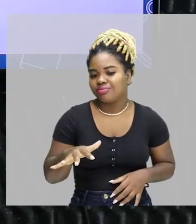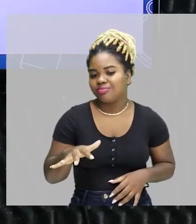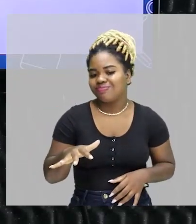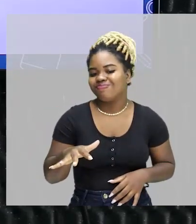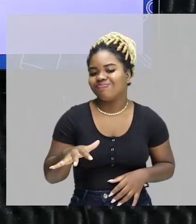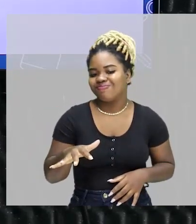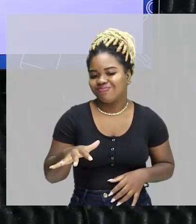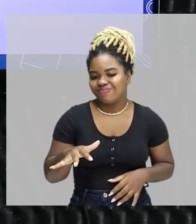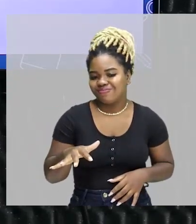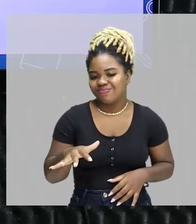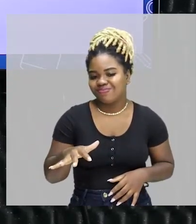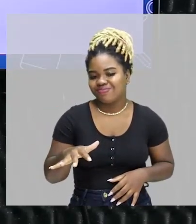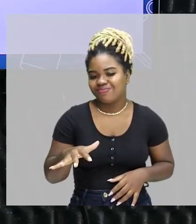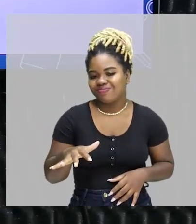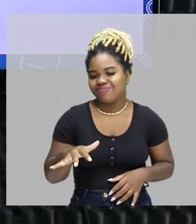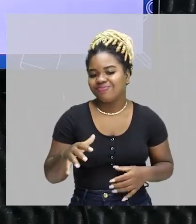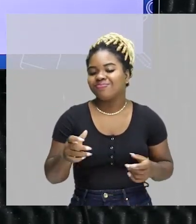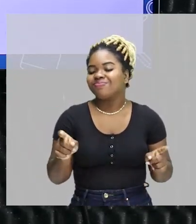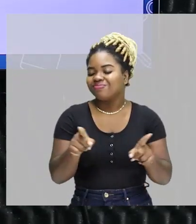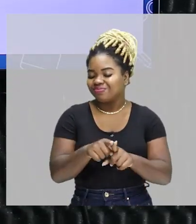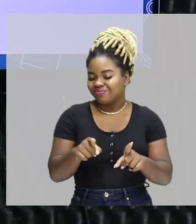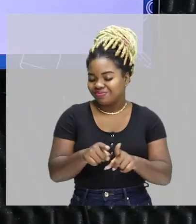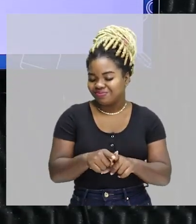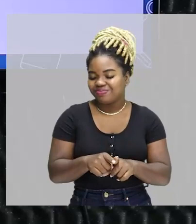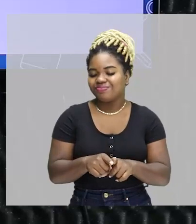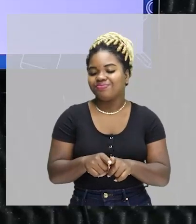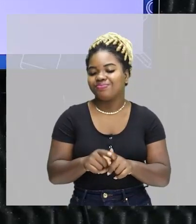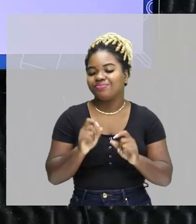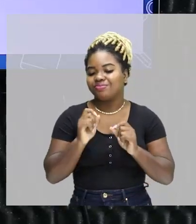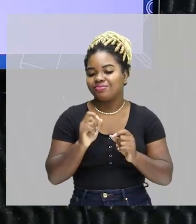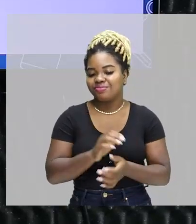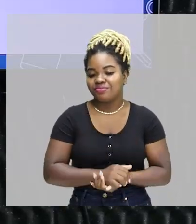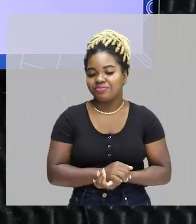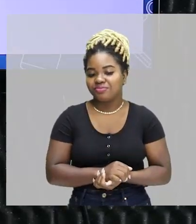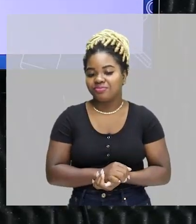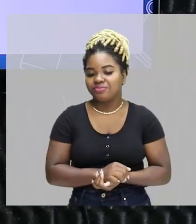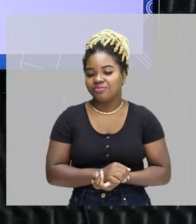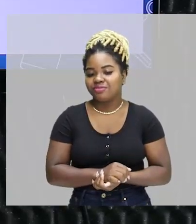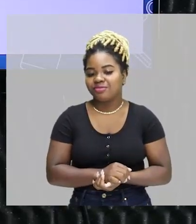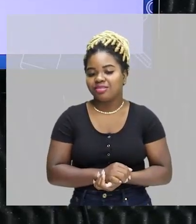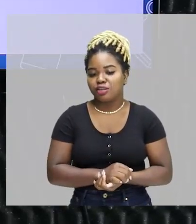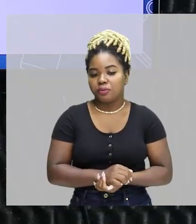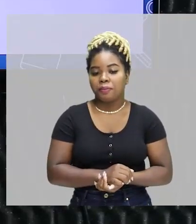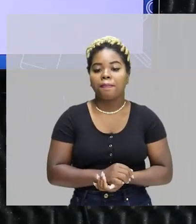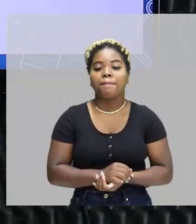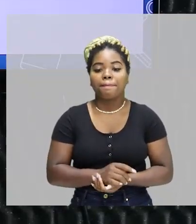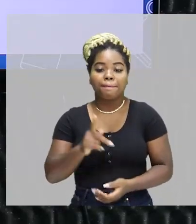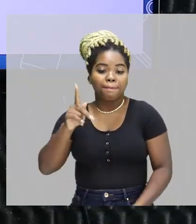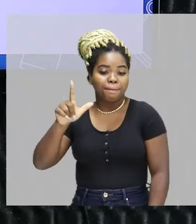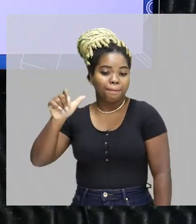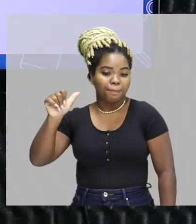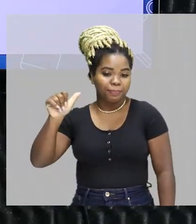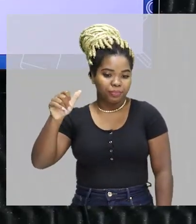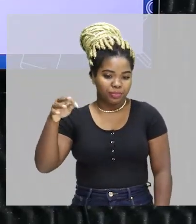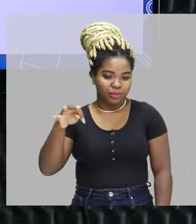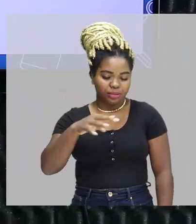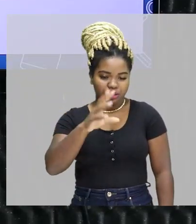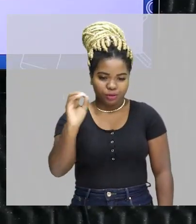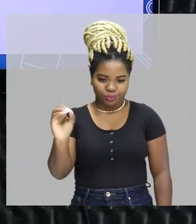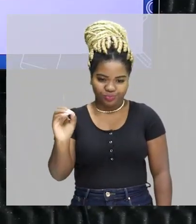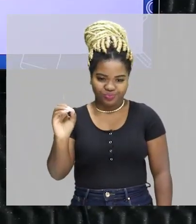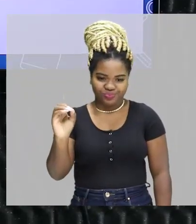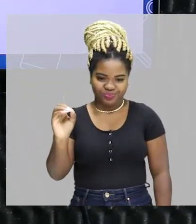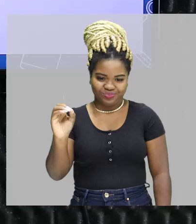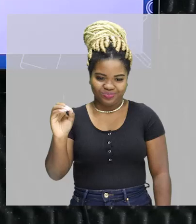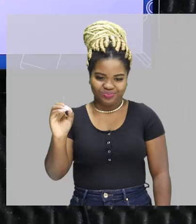amigo Aristóteles, também conhecido como Platão por vocês, tá? Então você vai marcar a letra